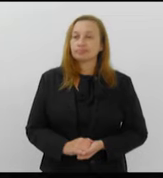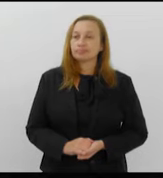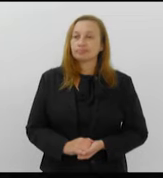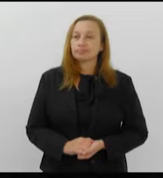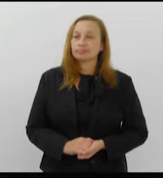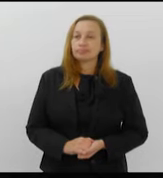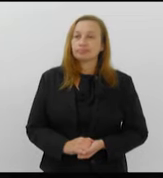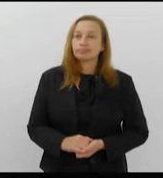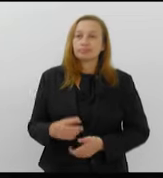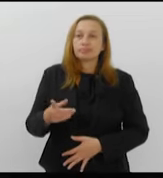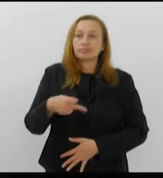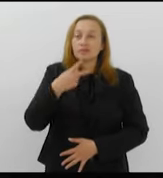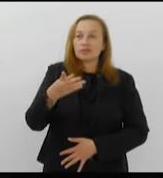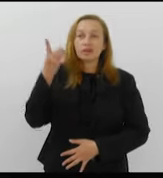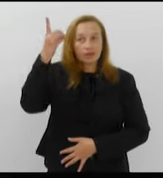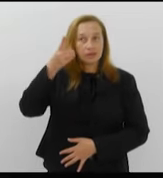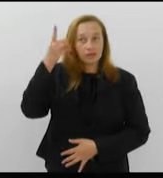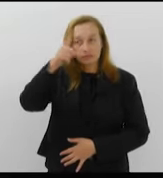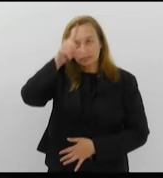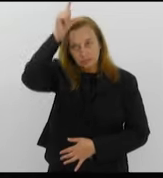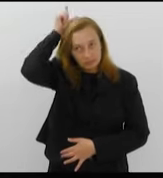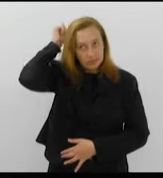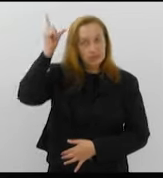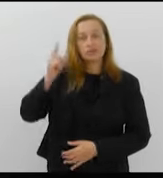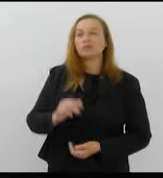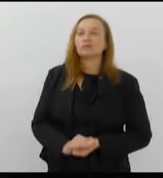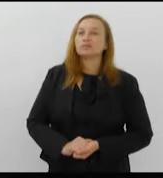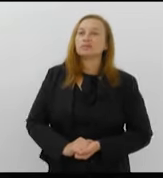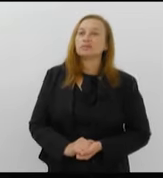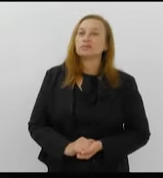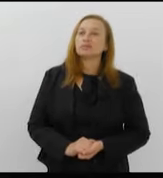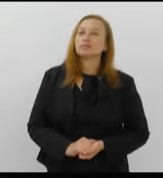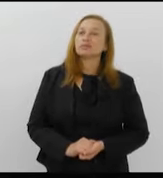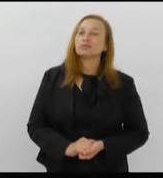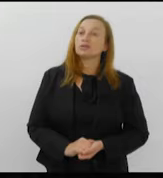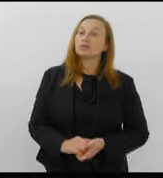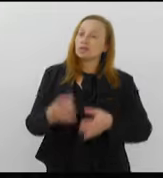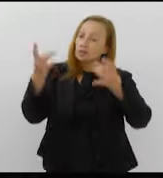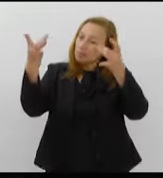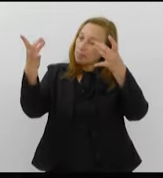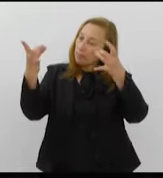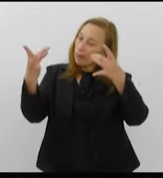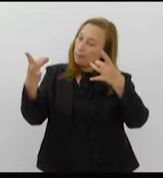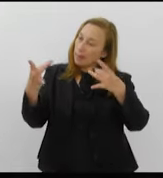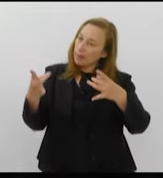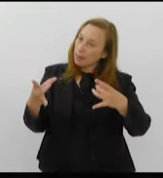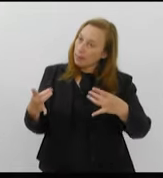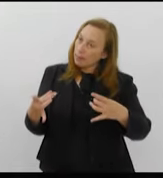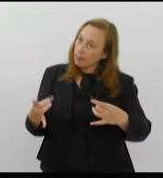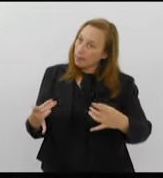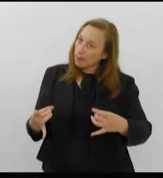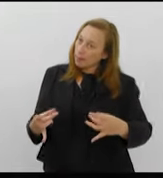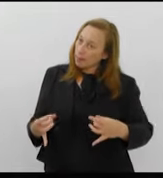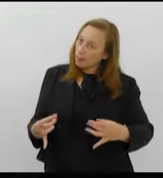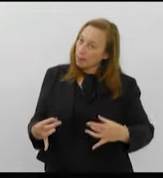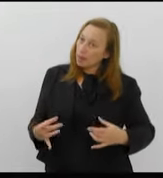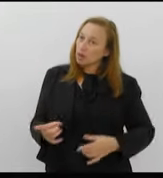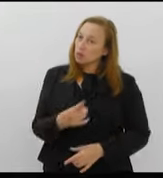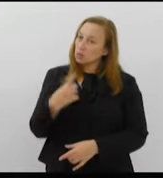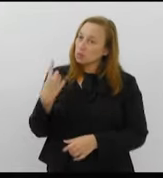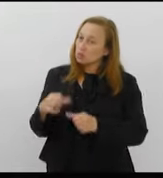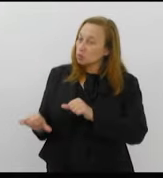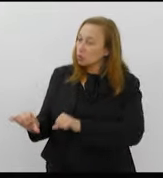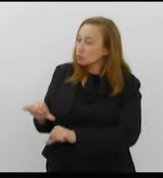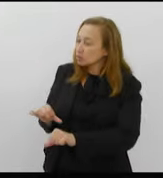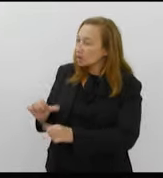feita pelo deputado Luiz Paulo, já, de certa maneira, esgota alguns argumentos pelos quais nós somos contrários